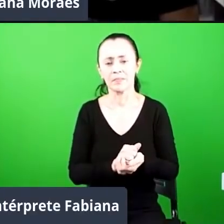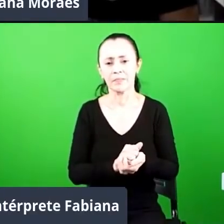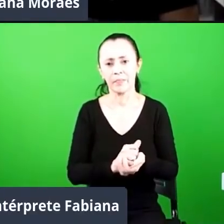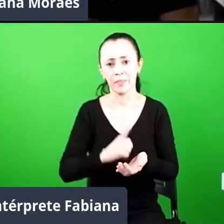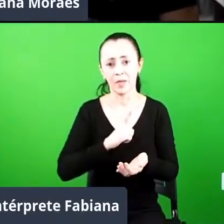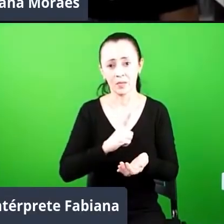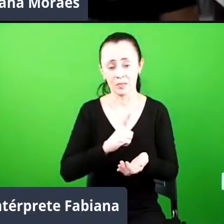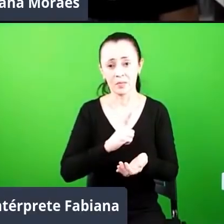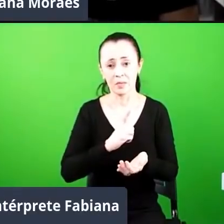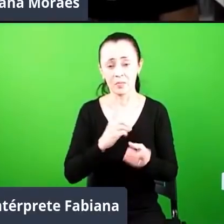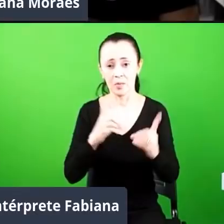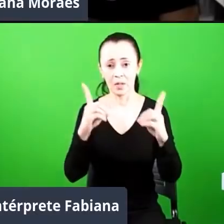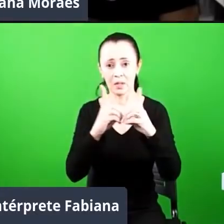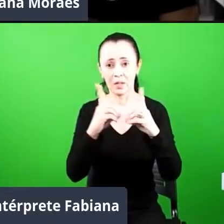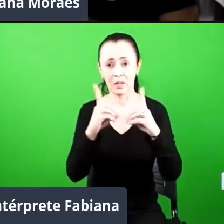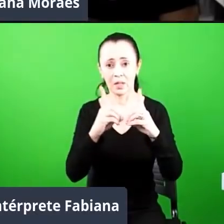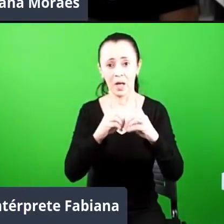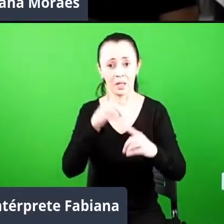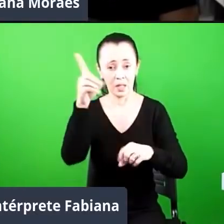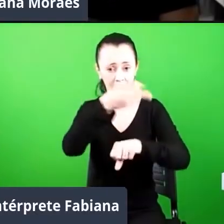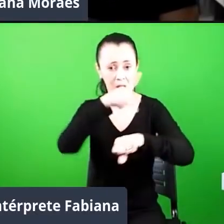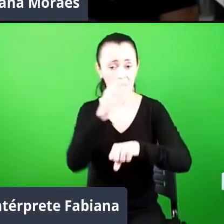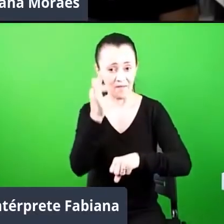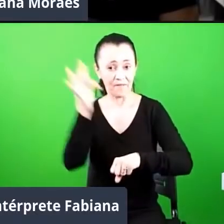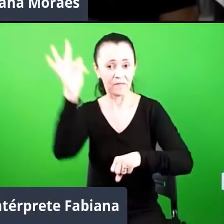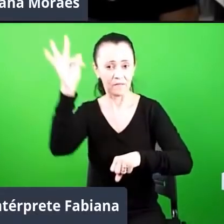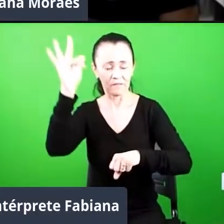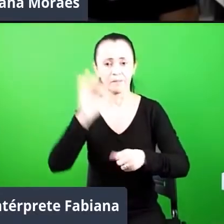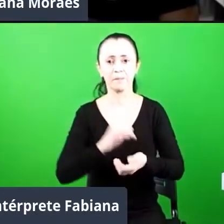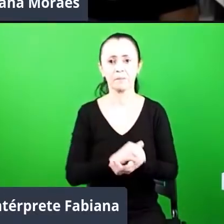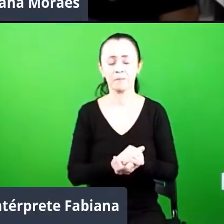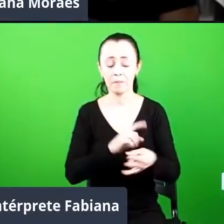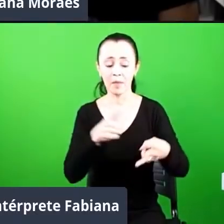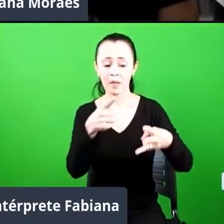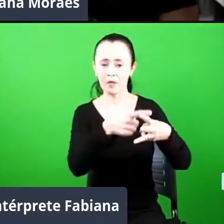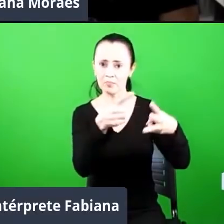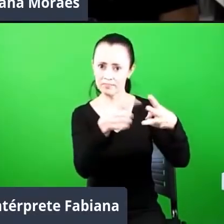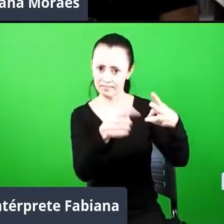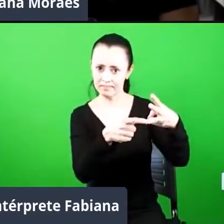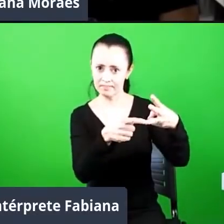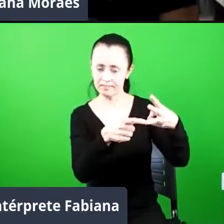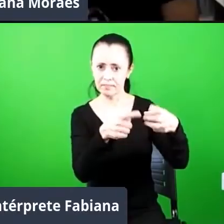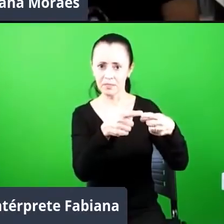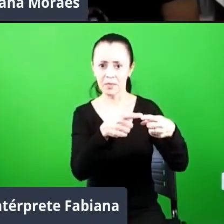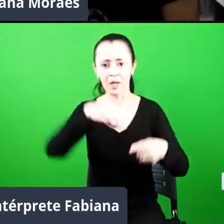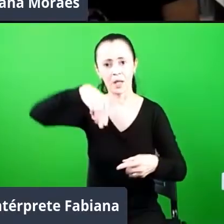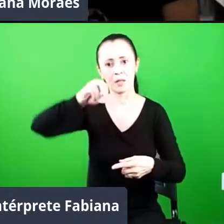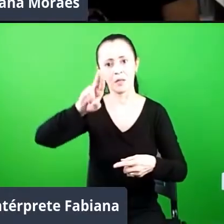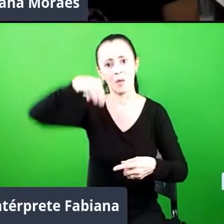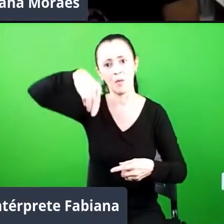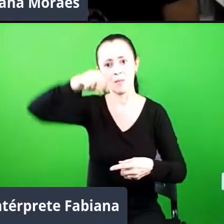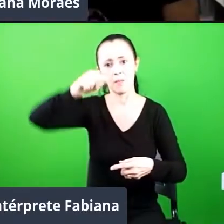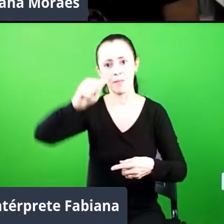didática francesa, né, que eu vou estar me aportando nela nesse momento, 3 modelos. Um modelo normativo, um